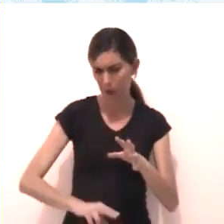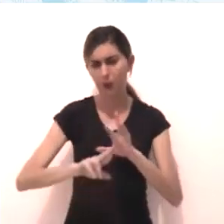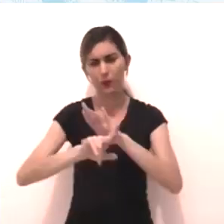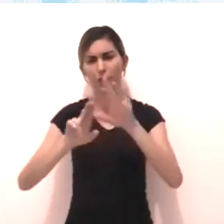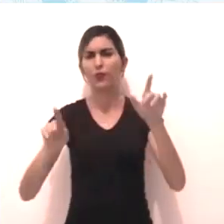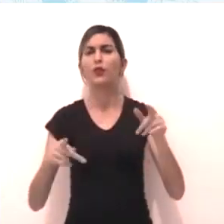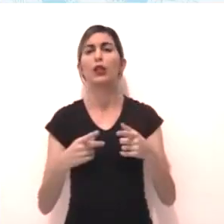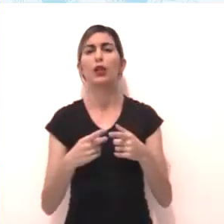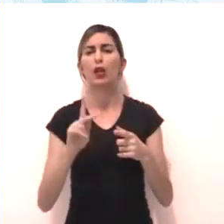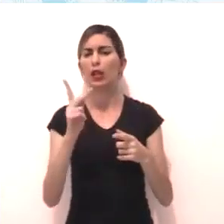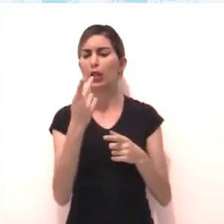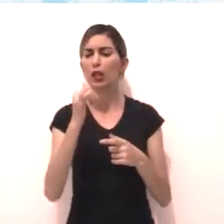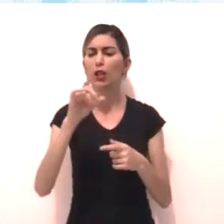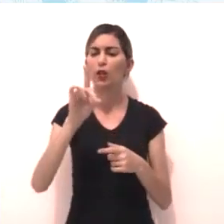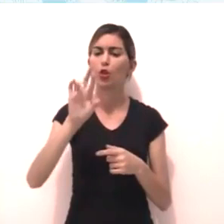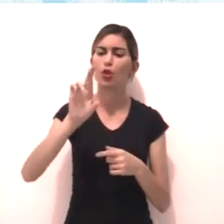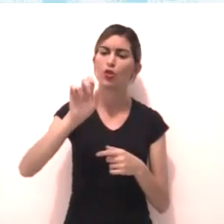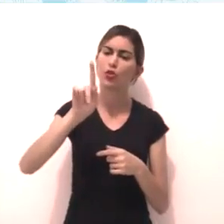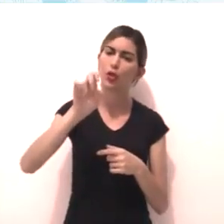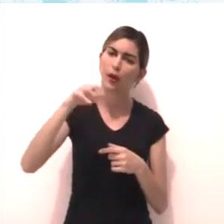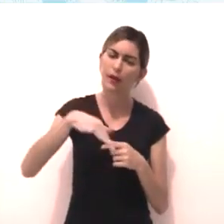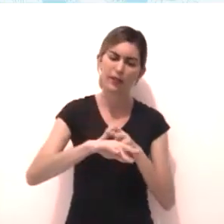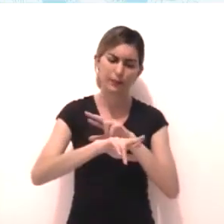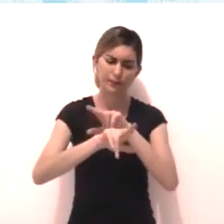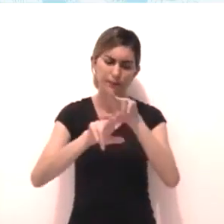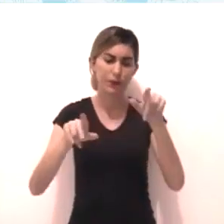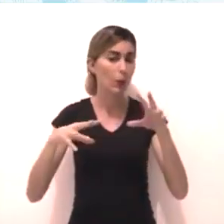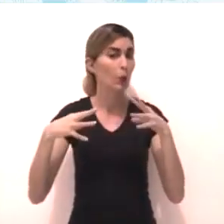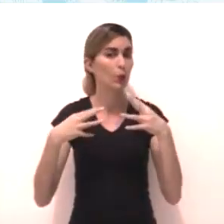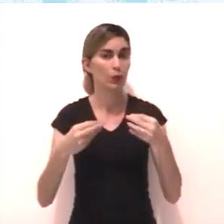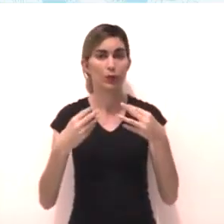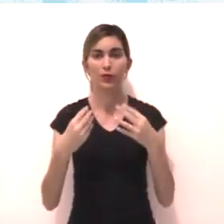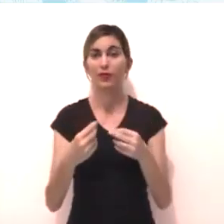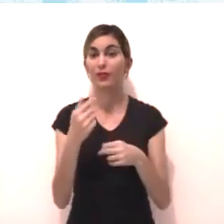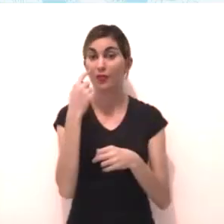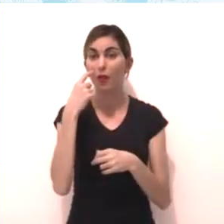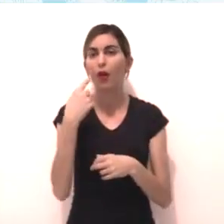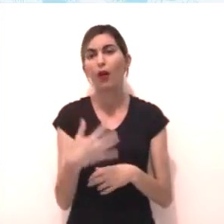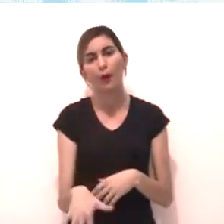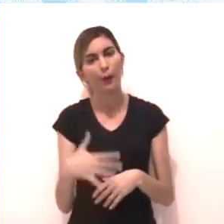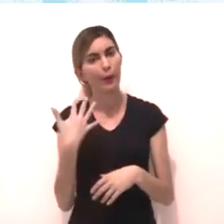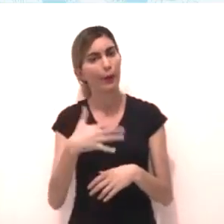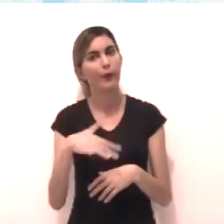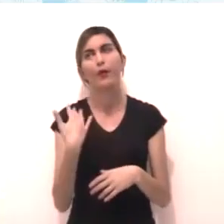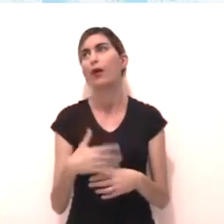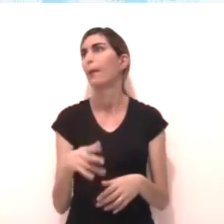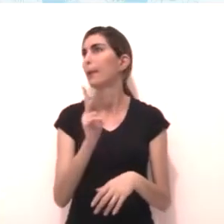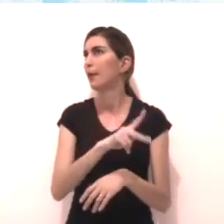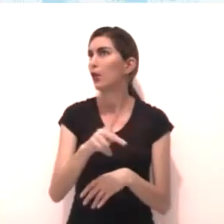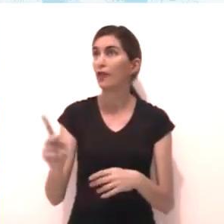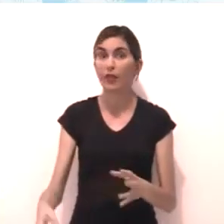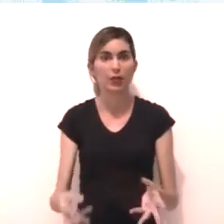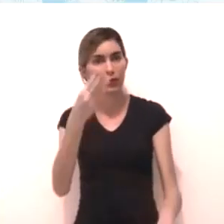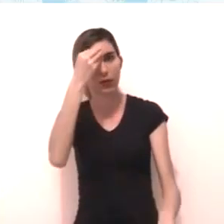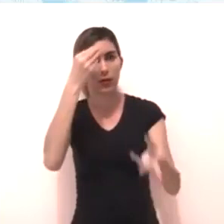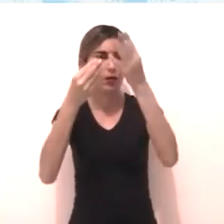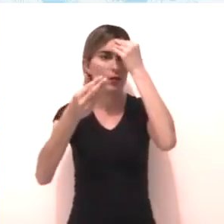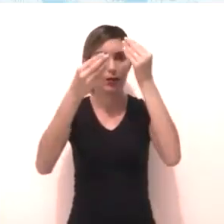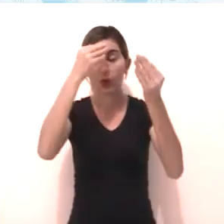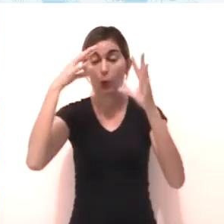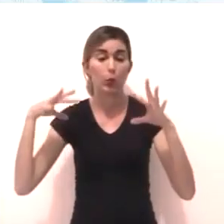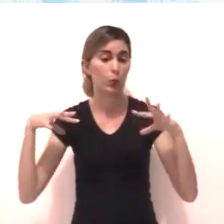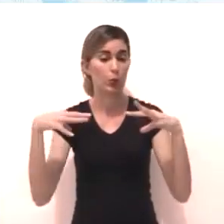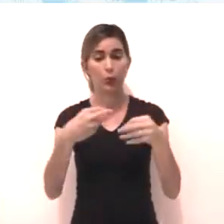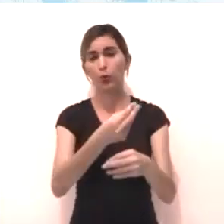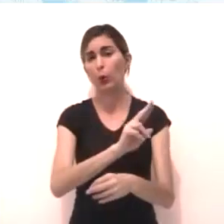nitroso, hidrogênio, ozônio, xenônio. Aí, ufa! Vocês vão dizer, professora, a gente vai ter que